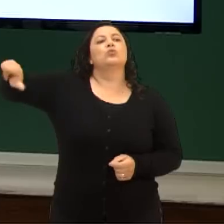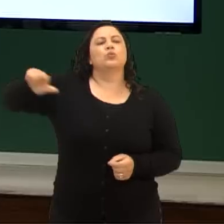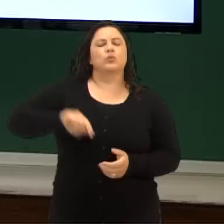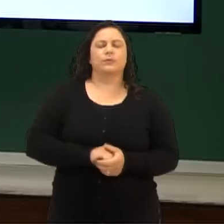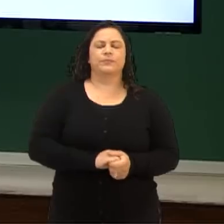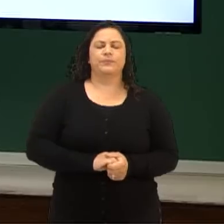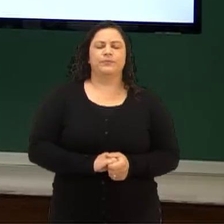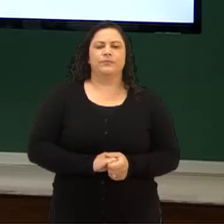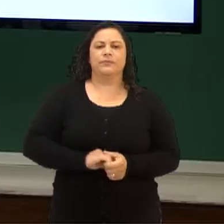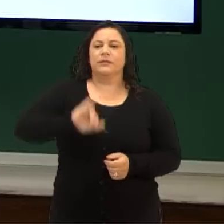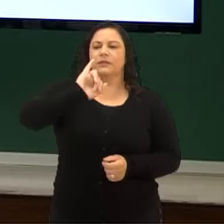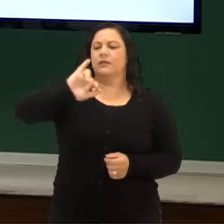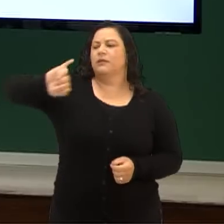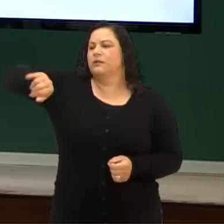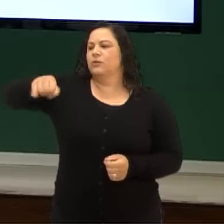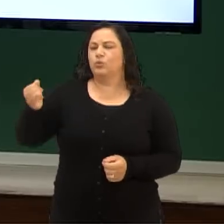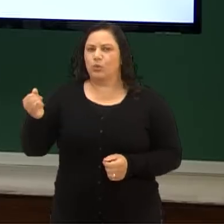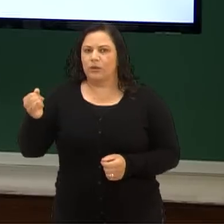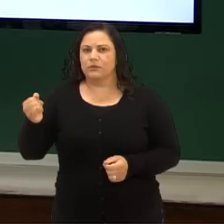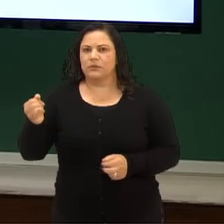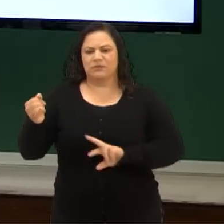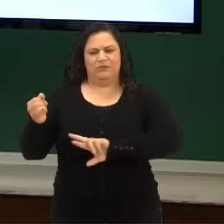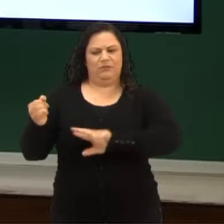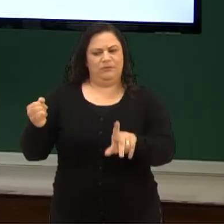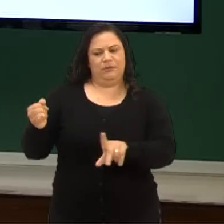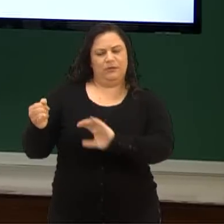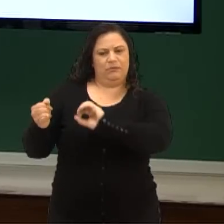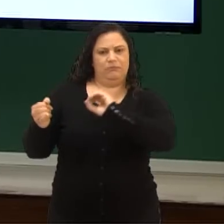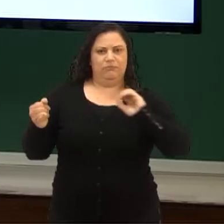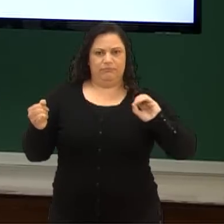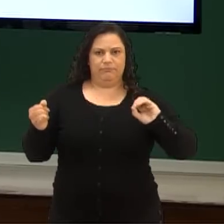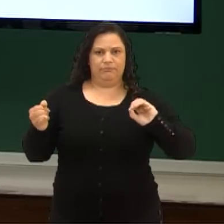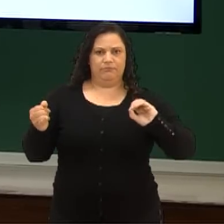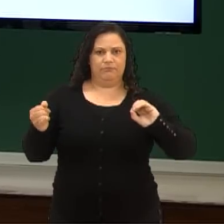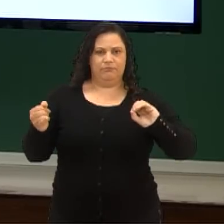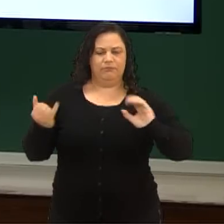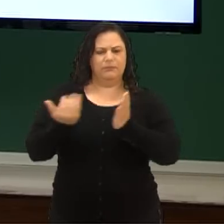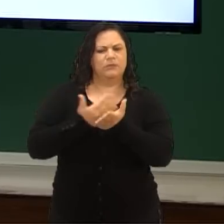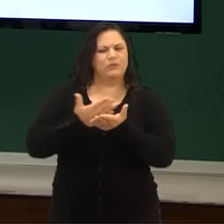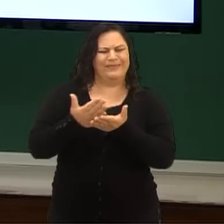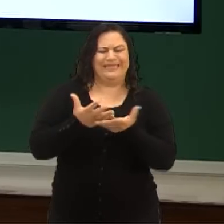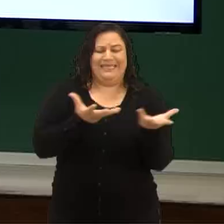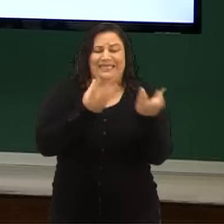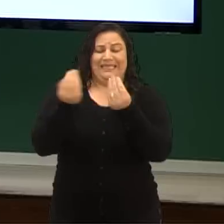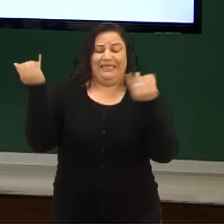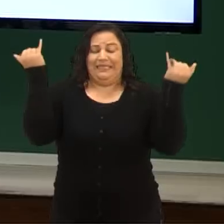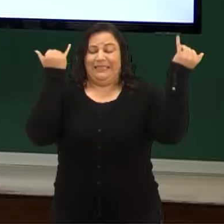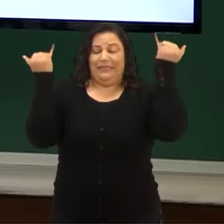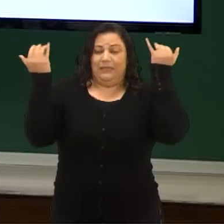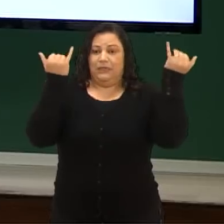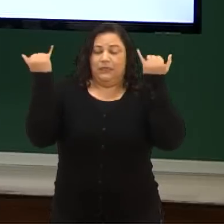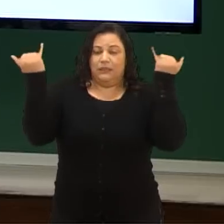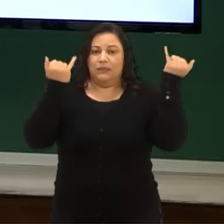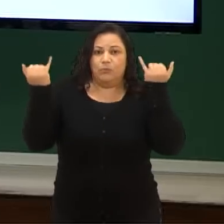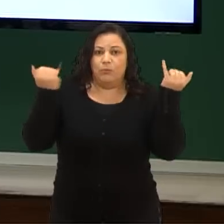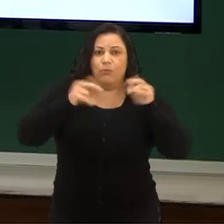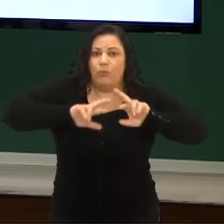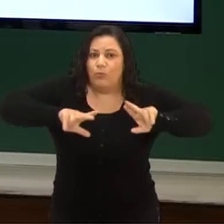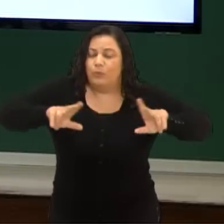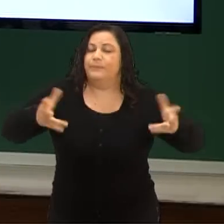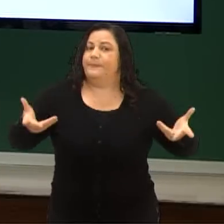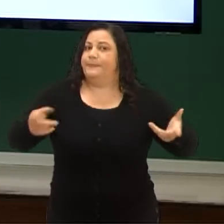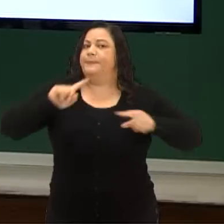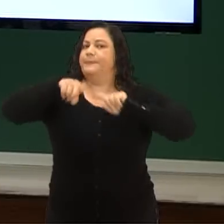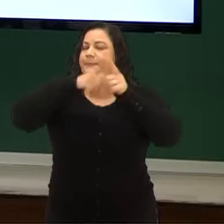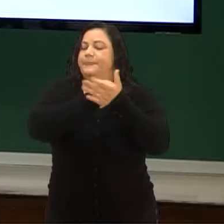I e J são diferentes, você coloca 0. A princípio parece muita coisa. A gente vai exercitar isso, daí vai ficar bem mais fácil.